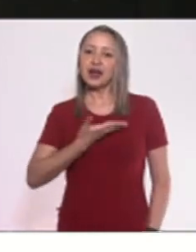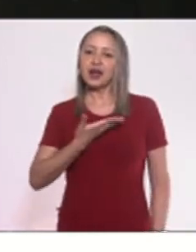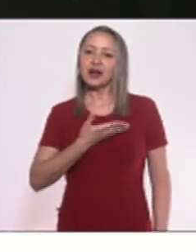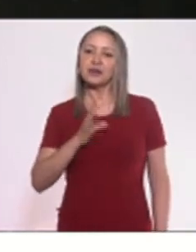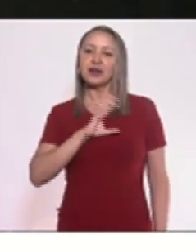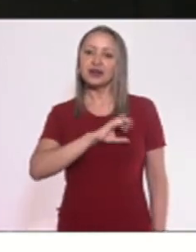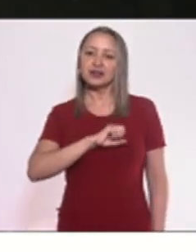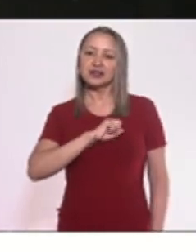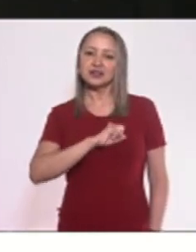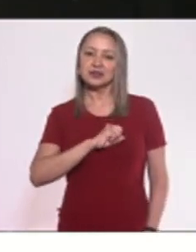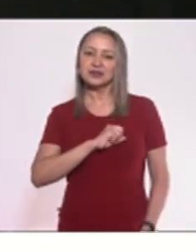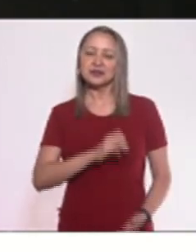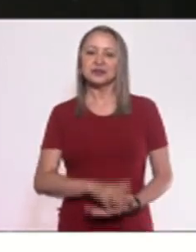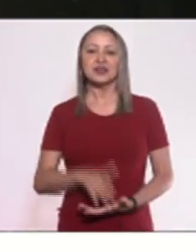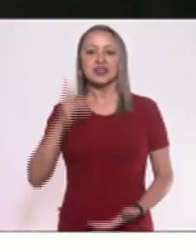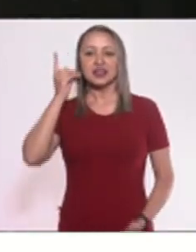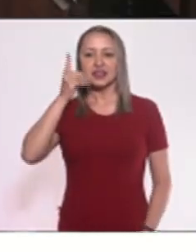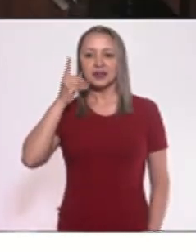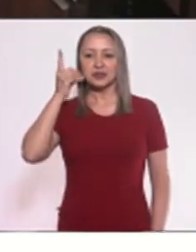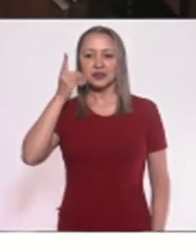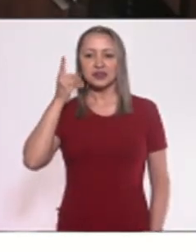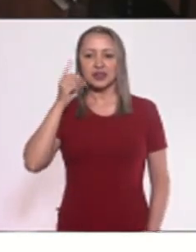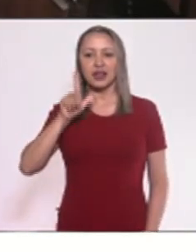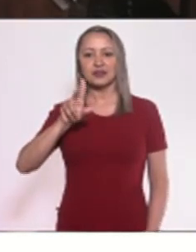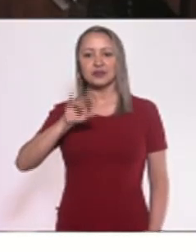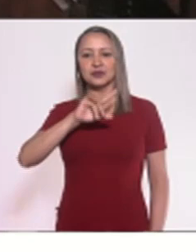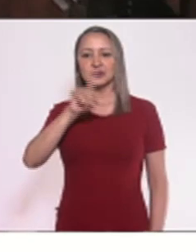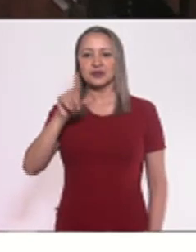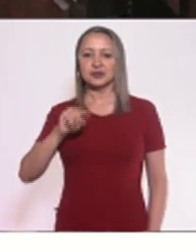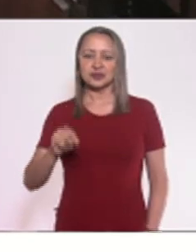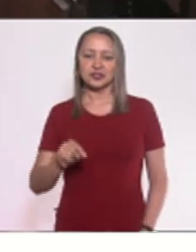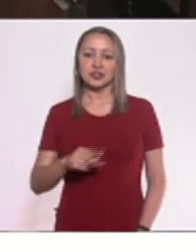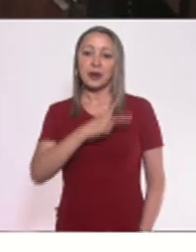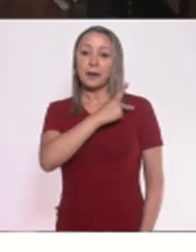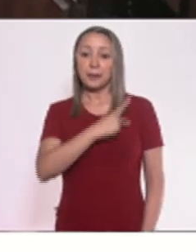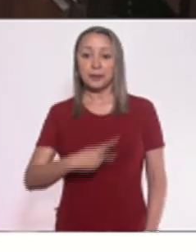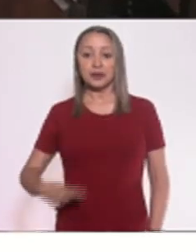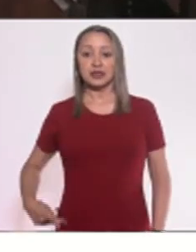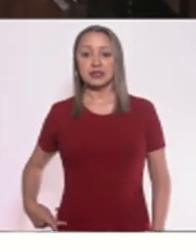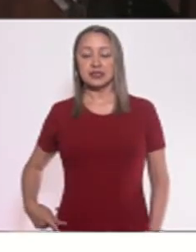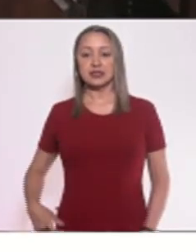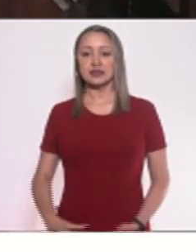deputado, excelentíssimo Luiz Paulo. Senhora presidente,